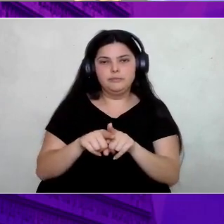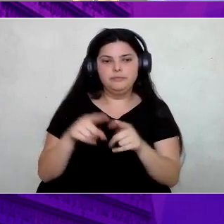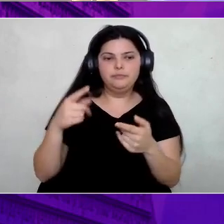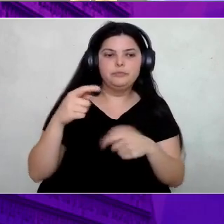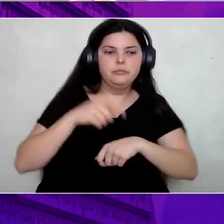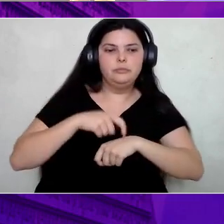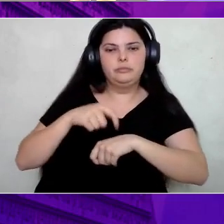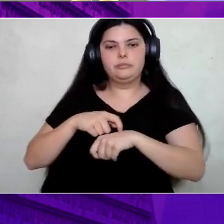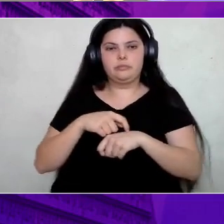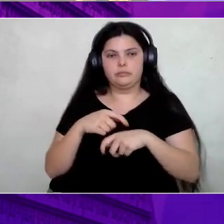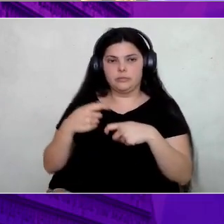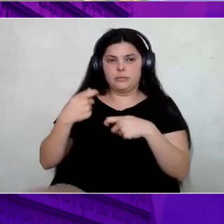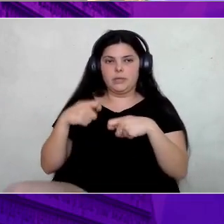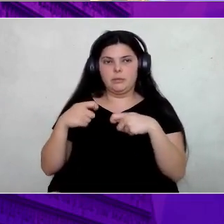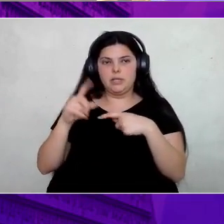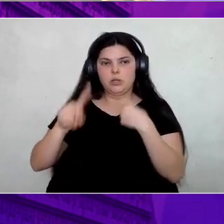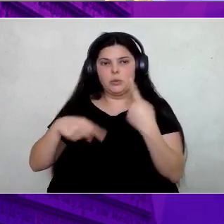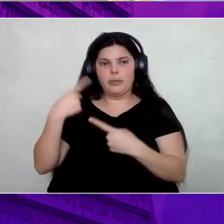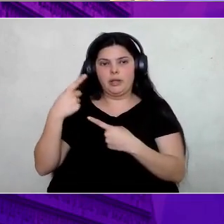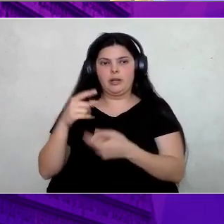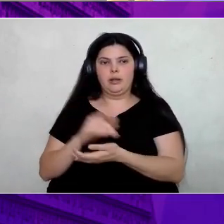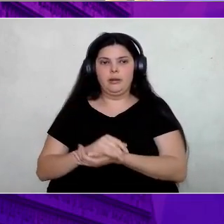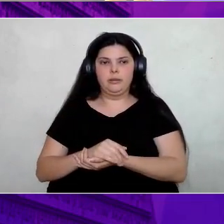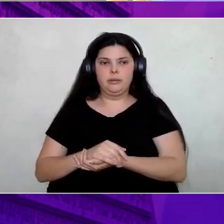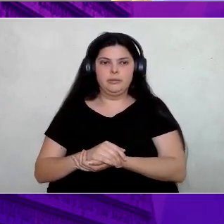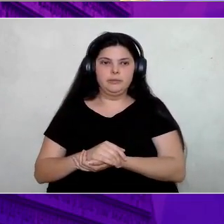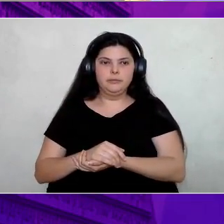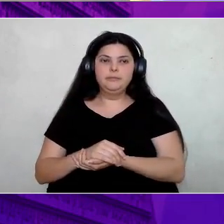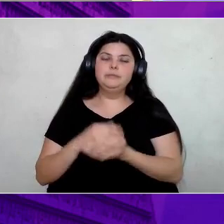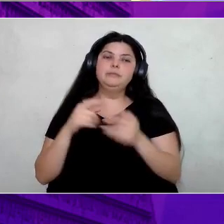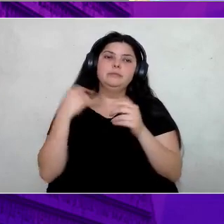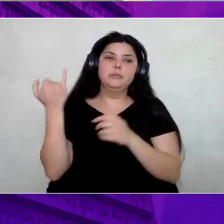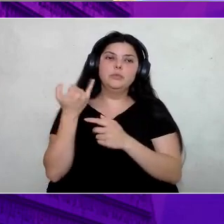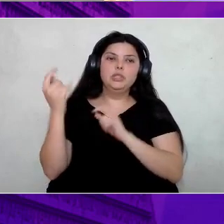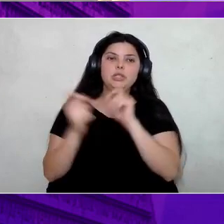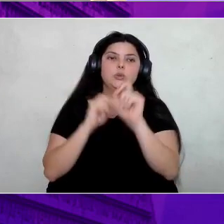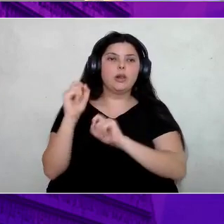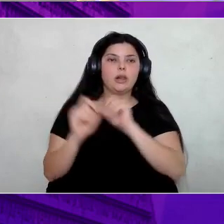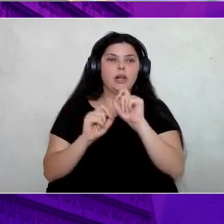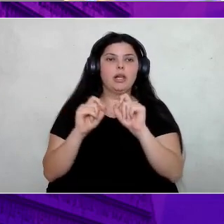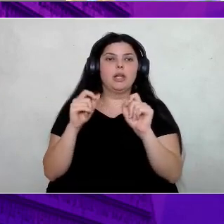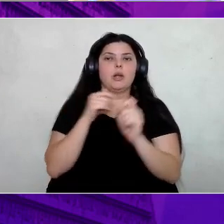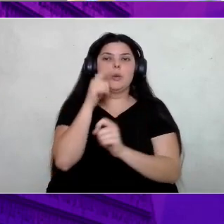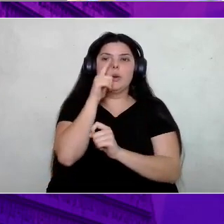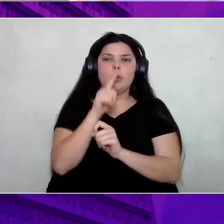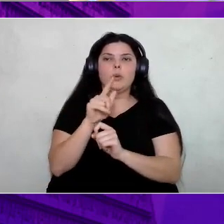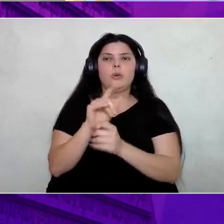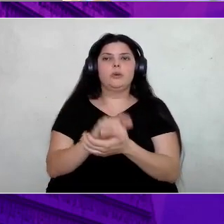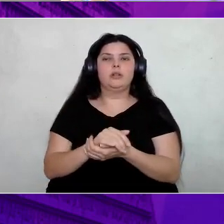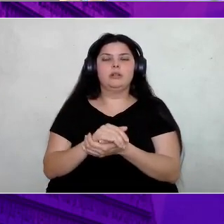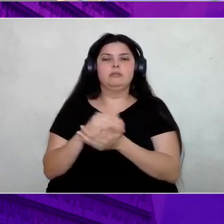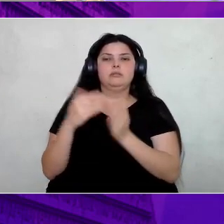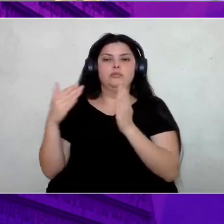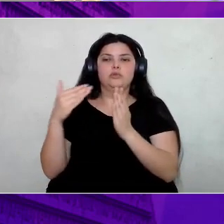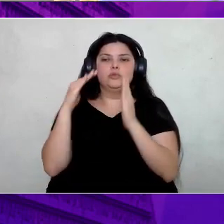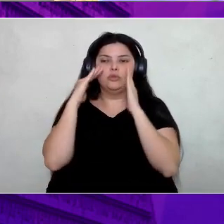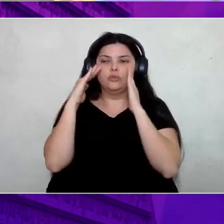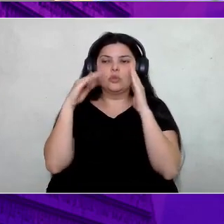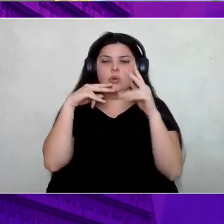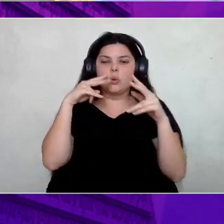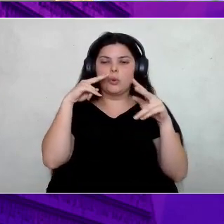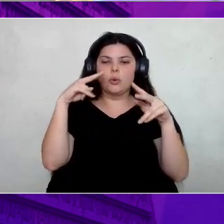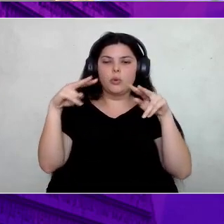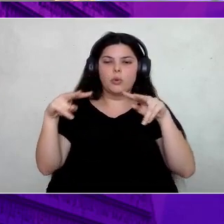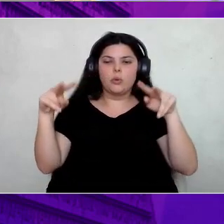precisa superar ao longo desse desafio, mas o importante disso tudo é que a gente consiga ir em direção à visão que a empresa tem,